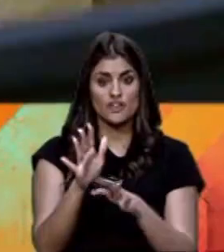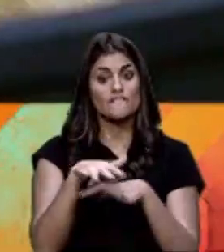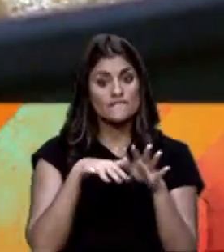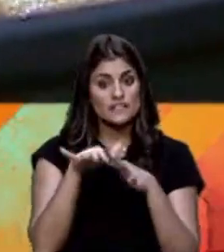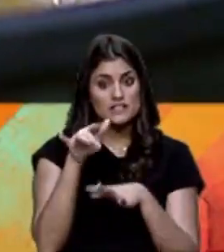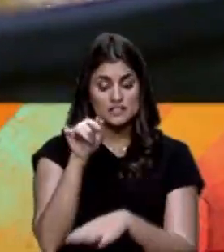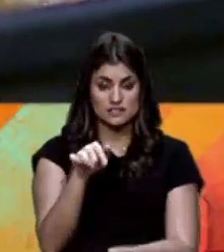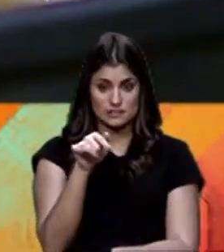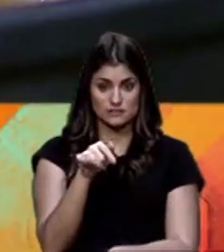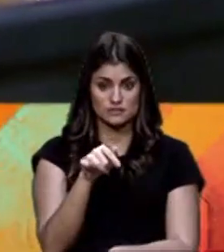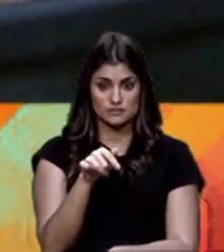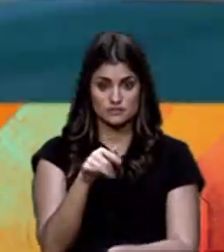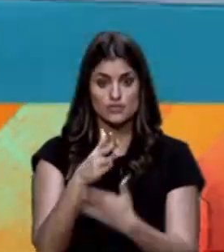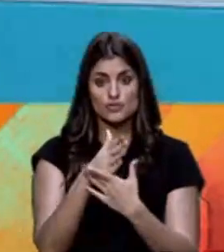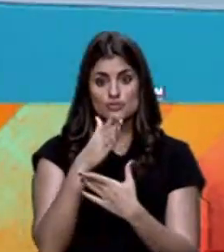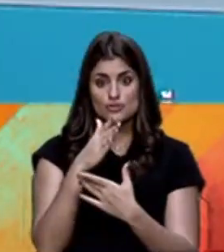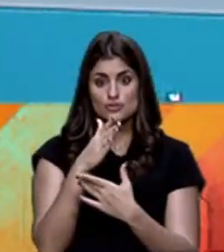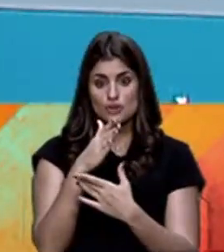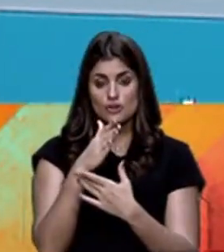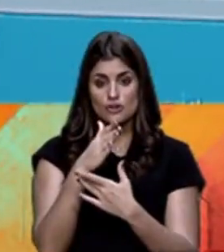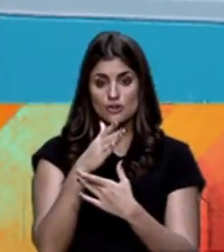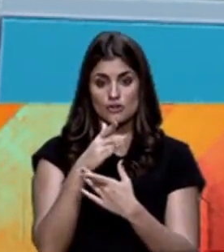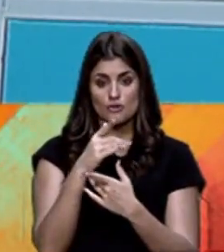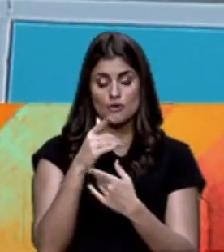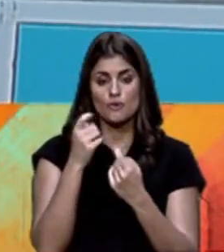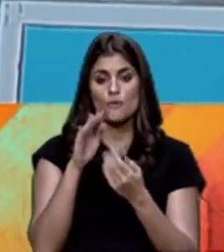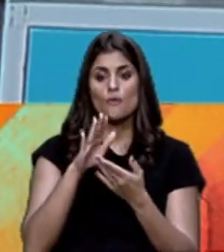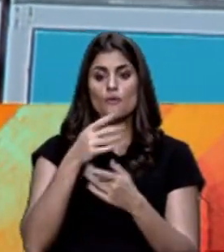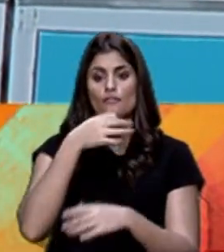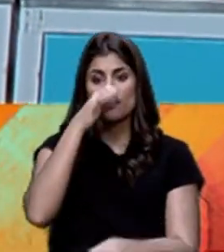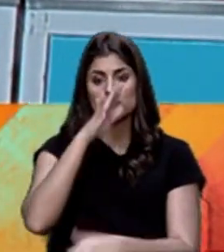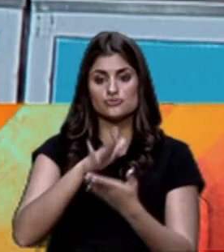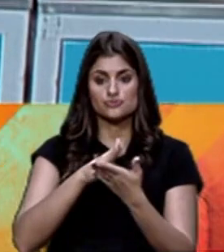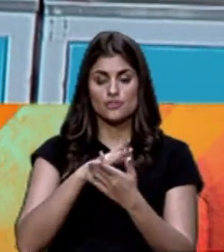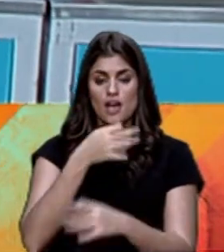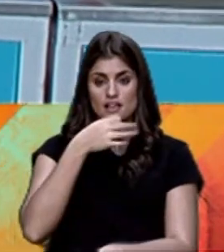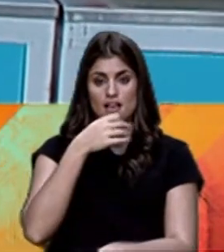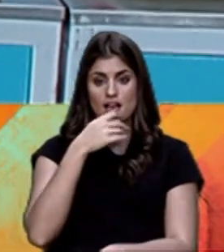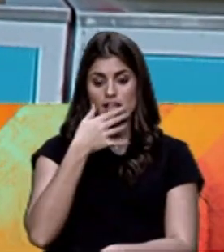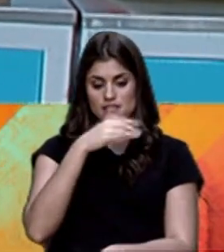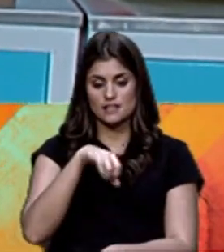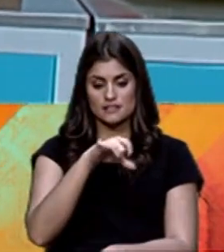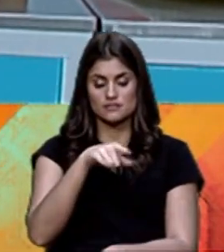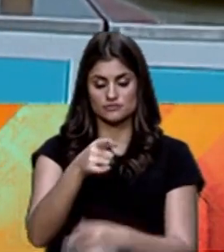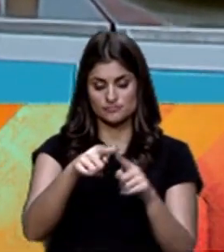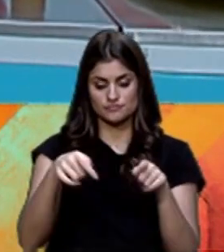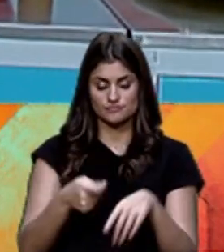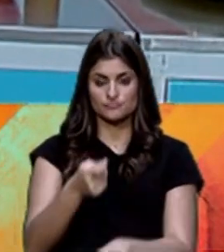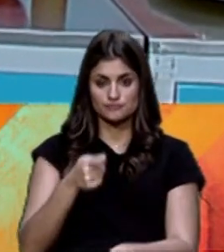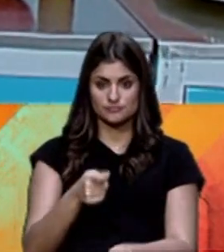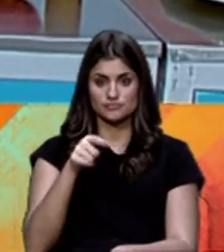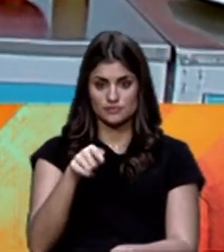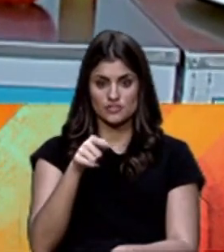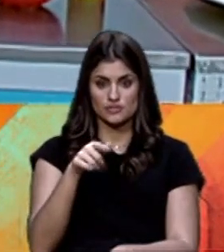Agora, só tive mesmo que passar o frango por azeite nesta frigideira e esse processo